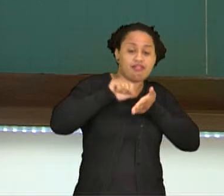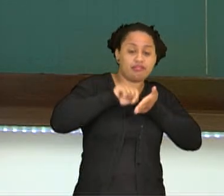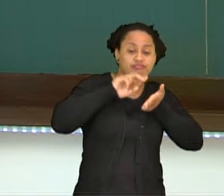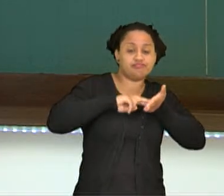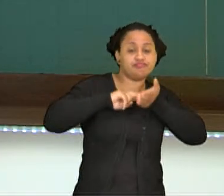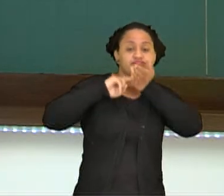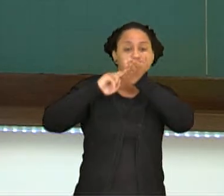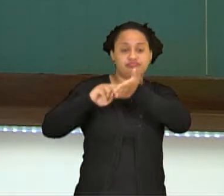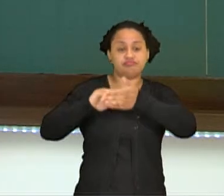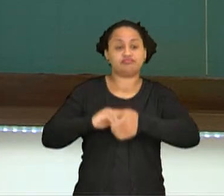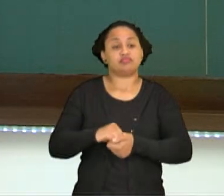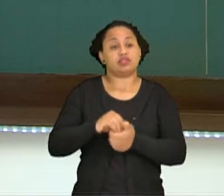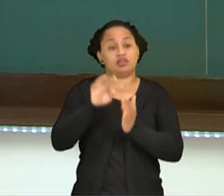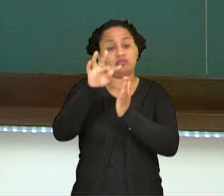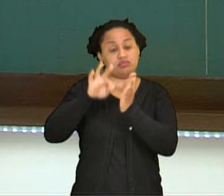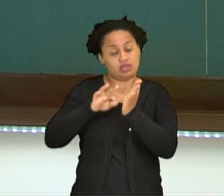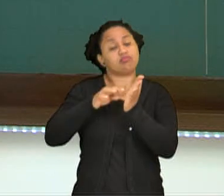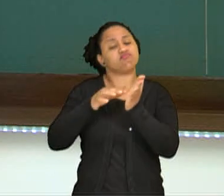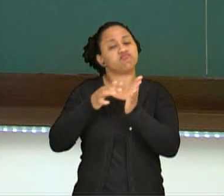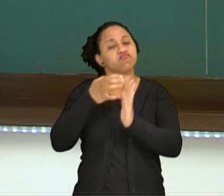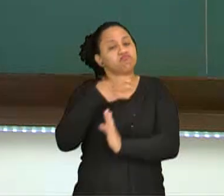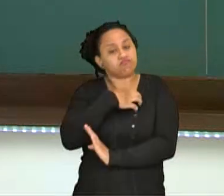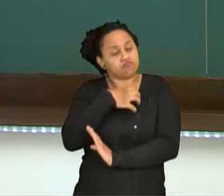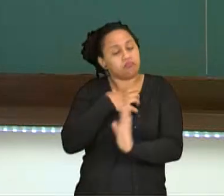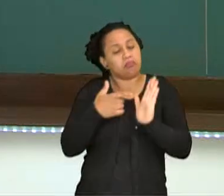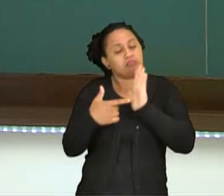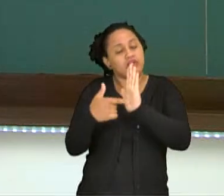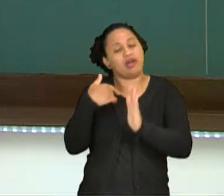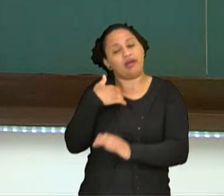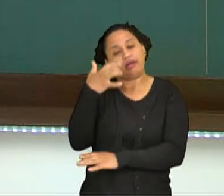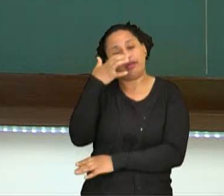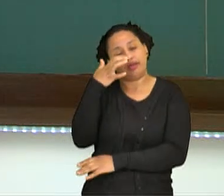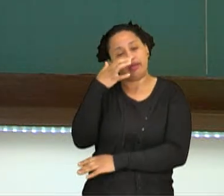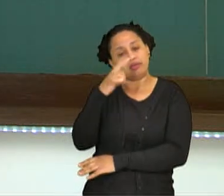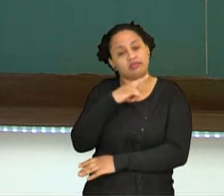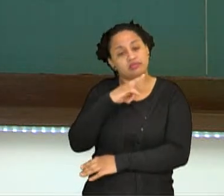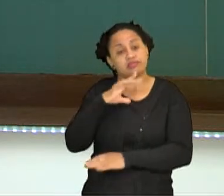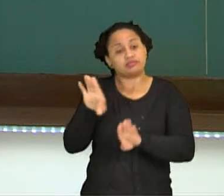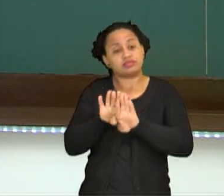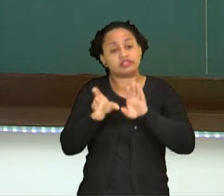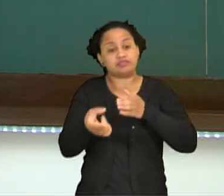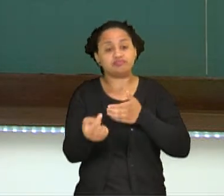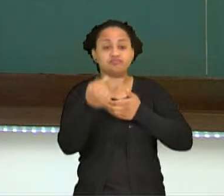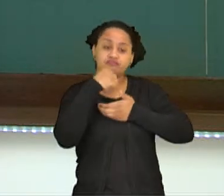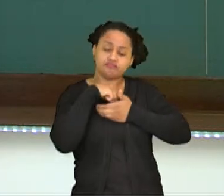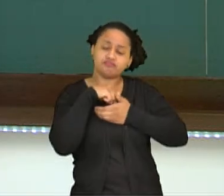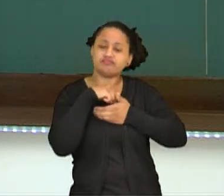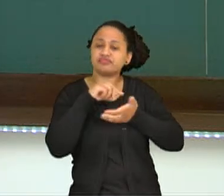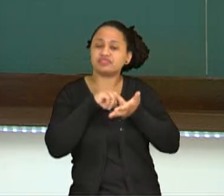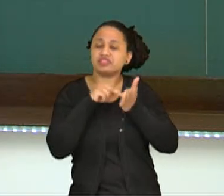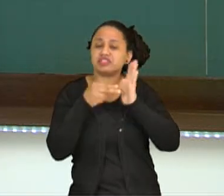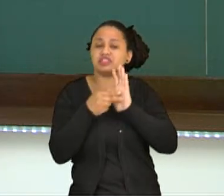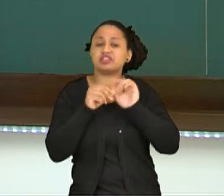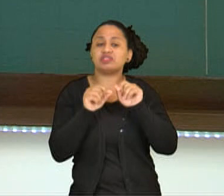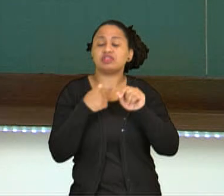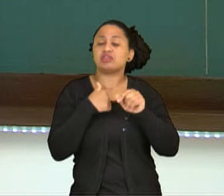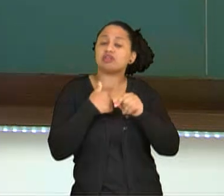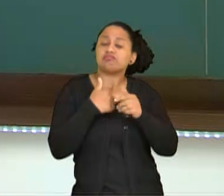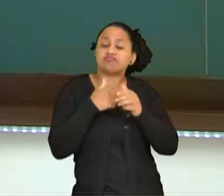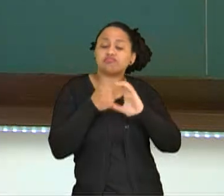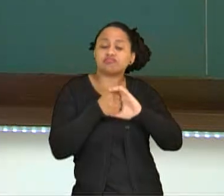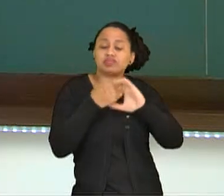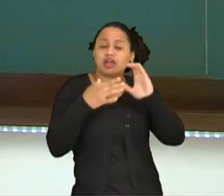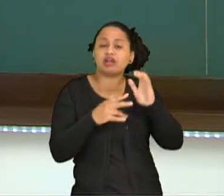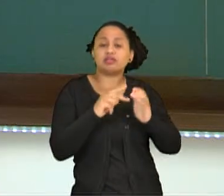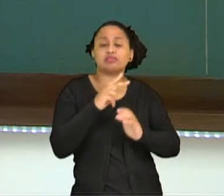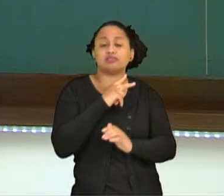ordem sentimental, ele está expressando admiração por ela. E subjetivo. Quando eu falo subjetivo, eu quero dizer pessoal. Quando